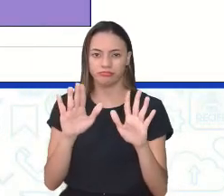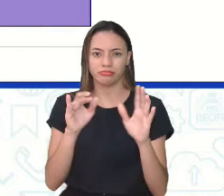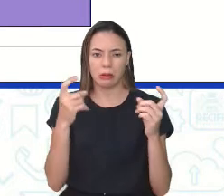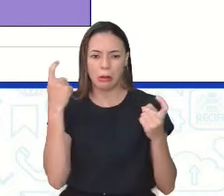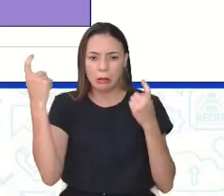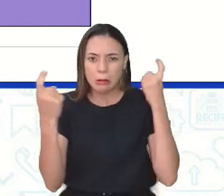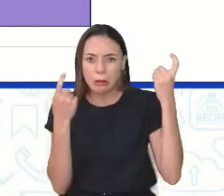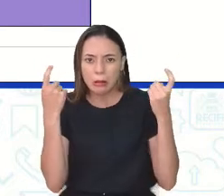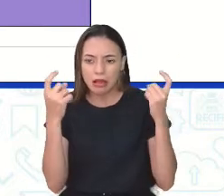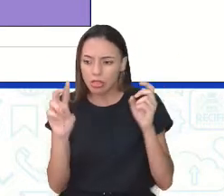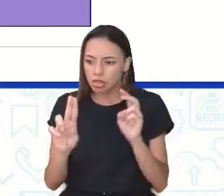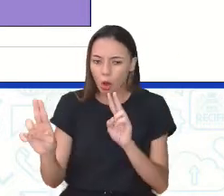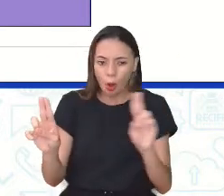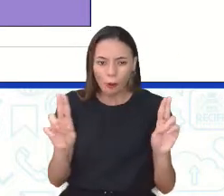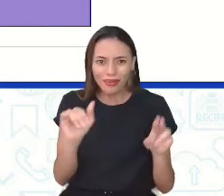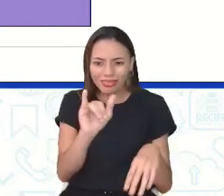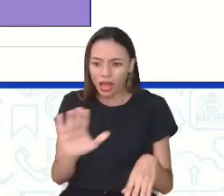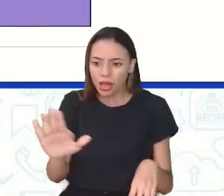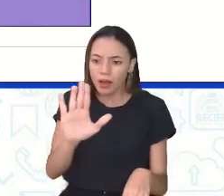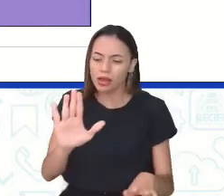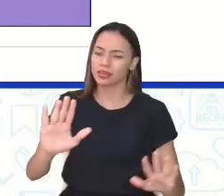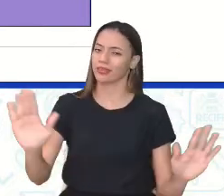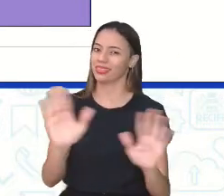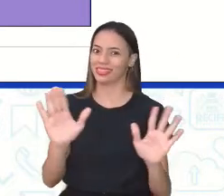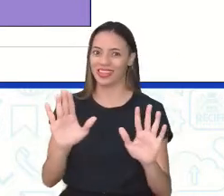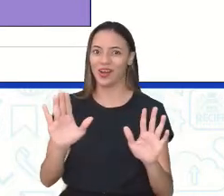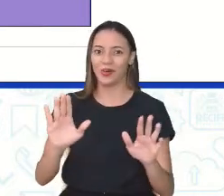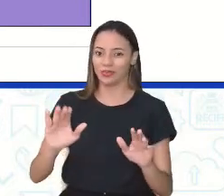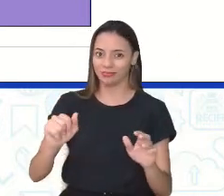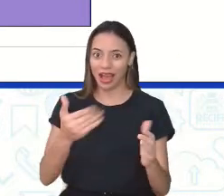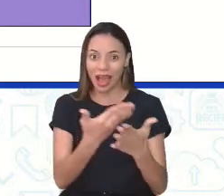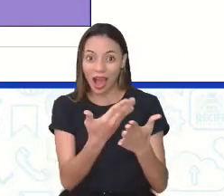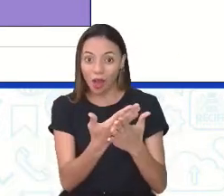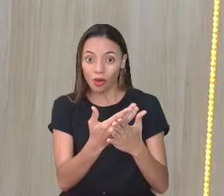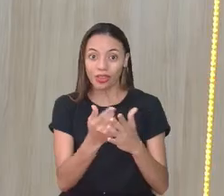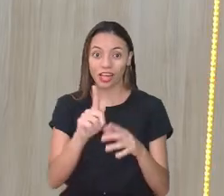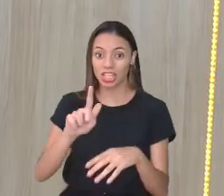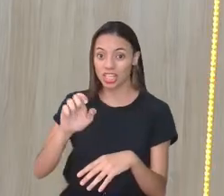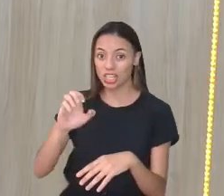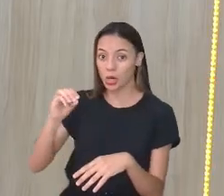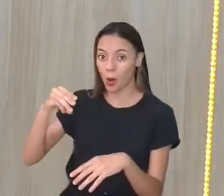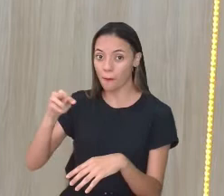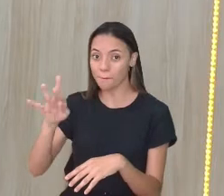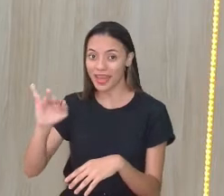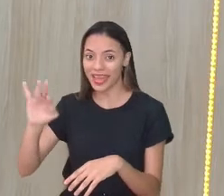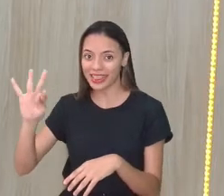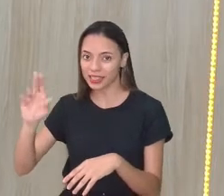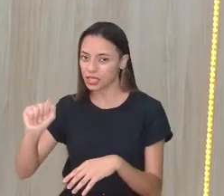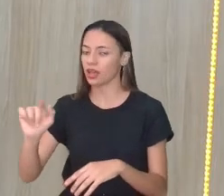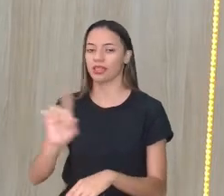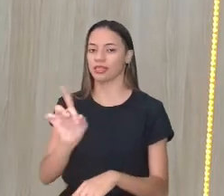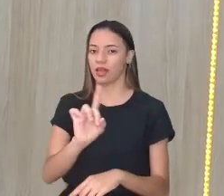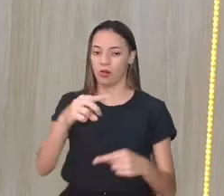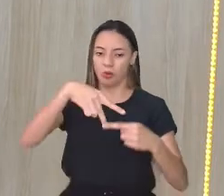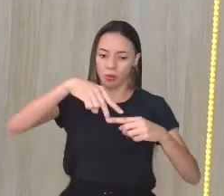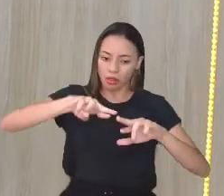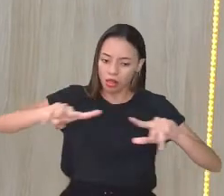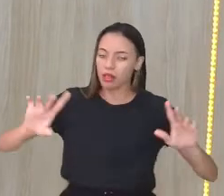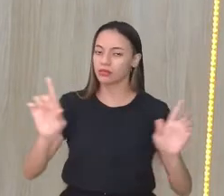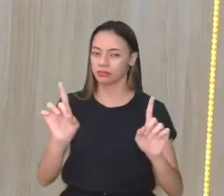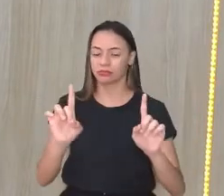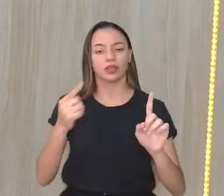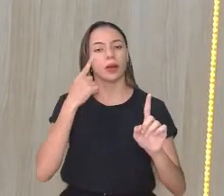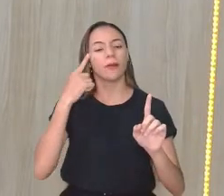com o nome da figura, né? Não é a aula de geometria, mas é lógico que a gente poderia retângulo, triângulo e o círculo, mas a gente vai